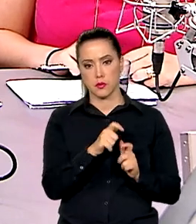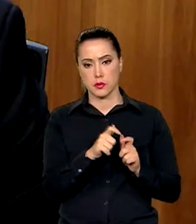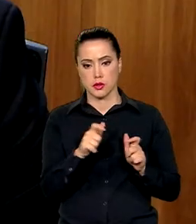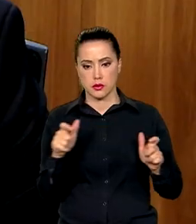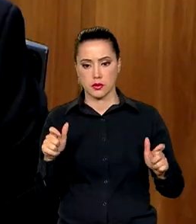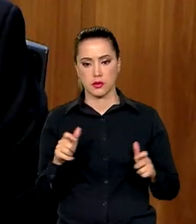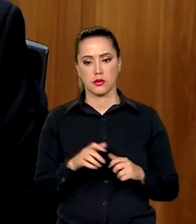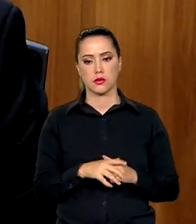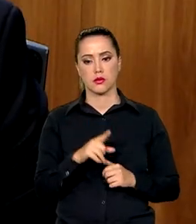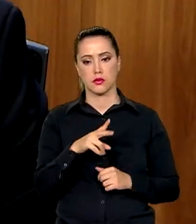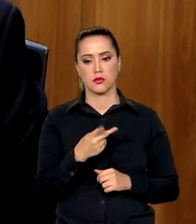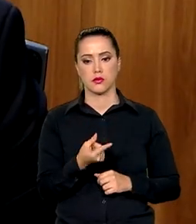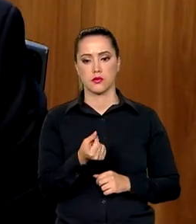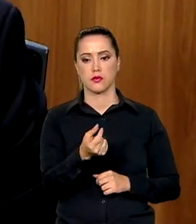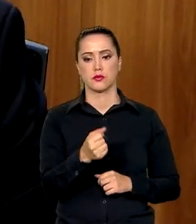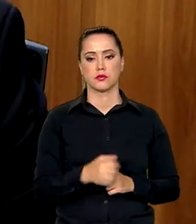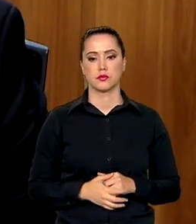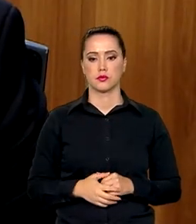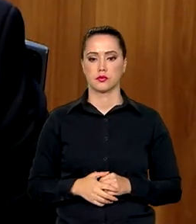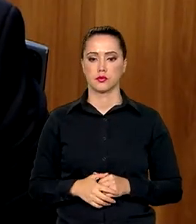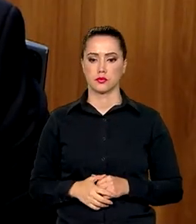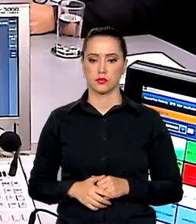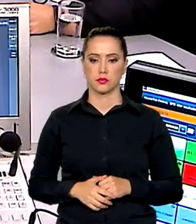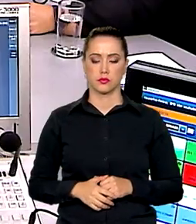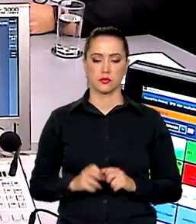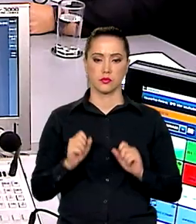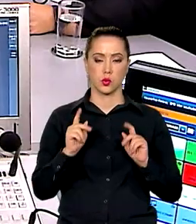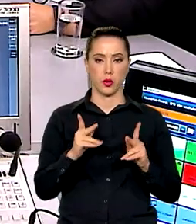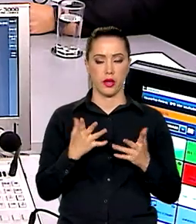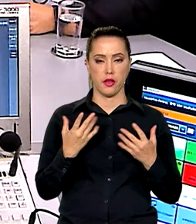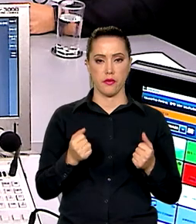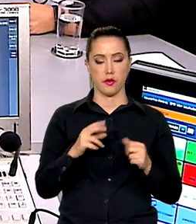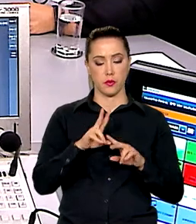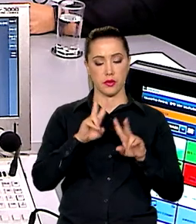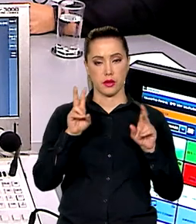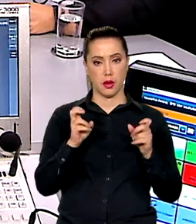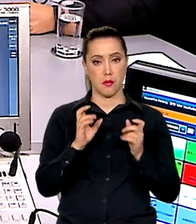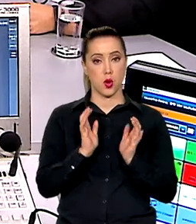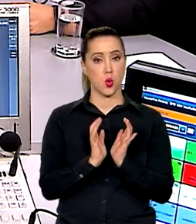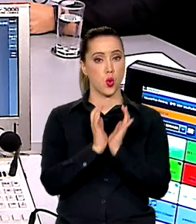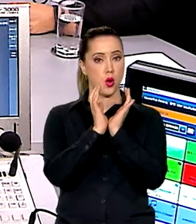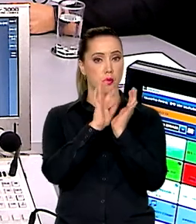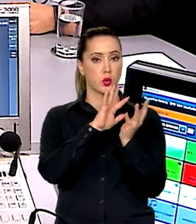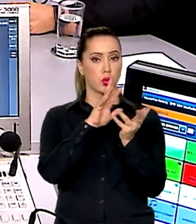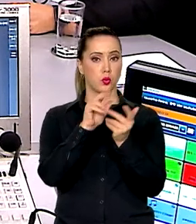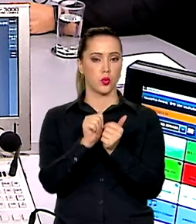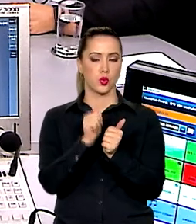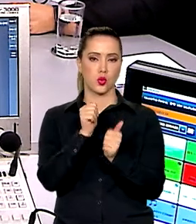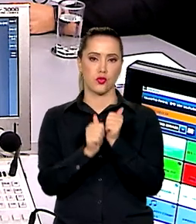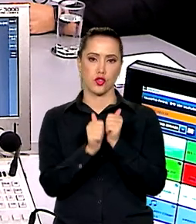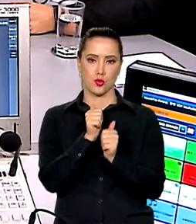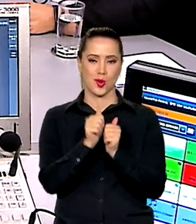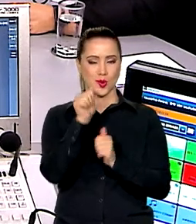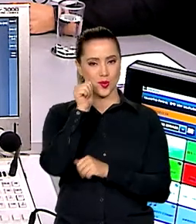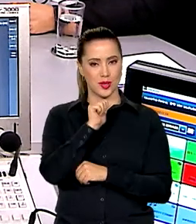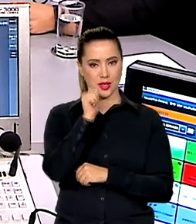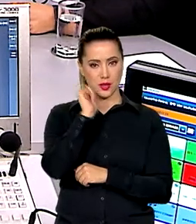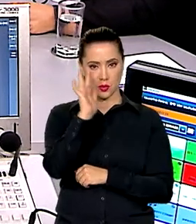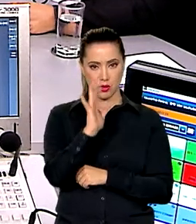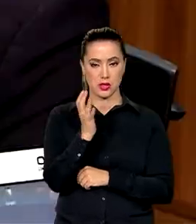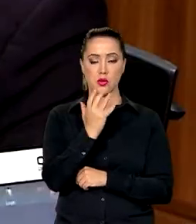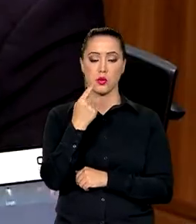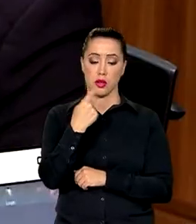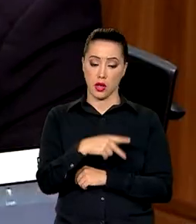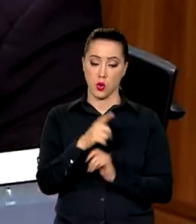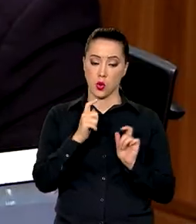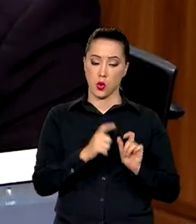muito esse valor bom Ministro Vamos falar agora de copa do mundo feminina de futebol o Brasil Quer ser dear competição em